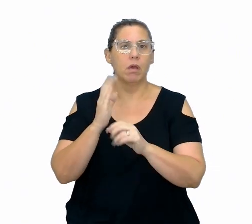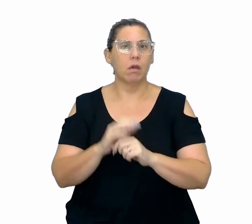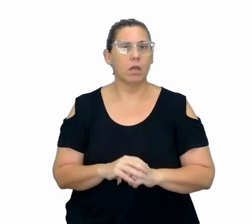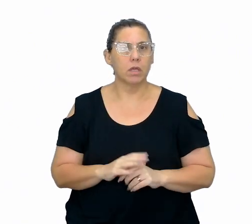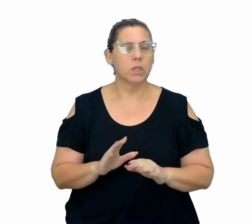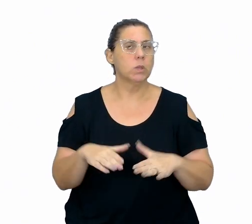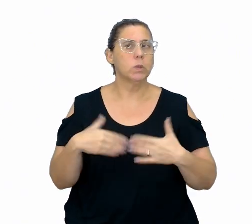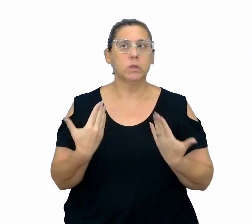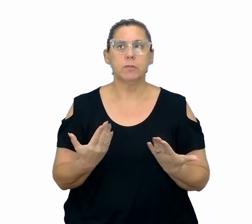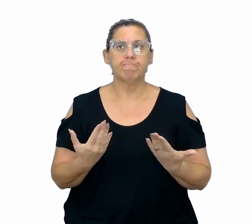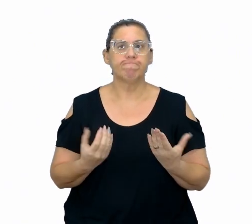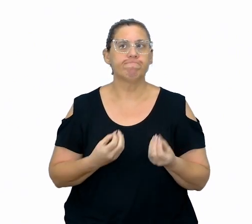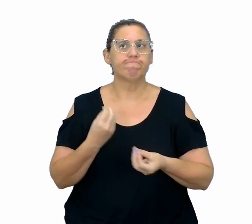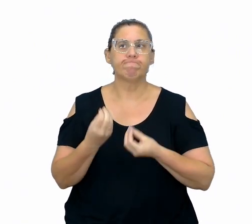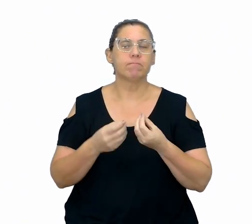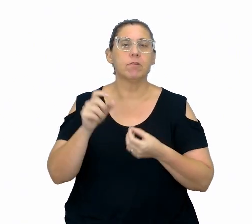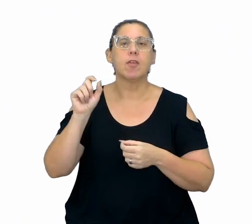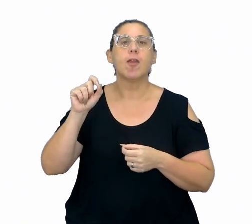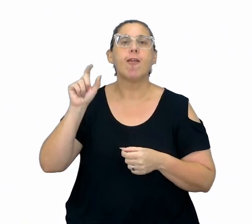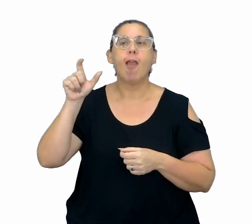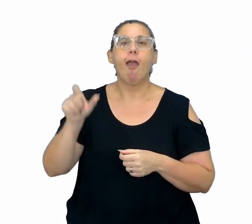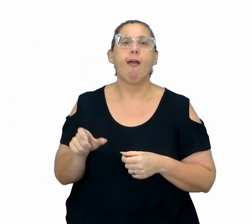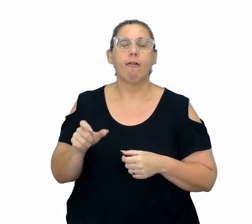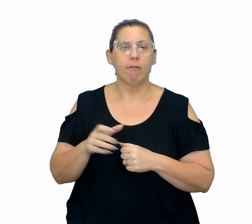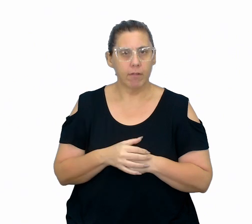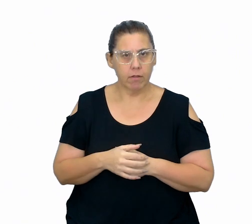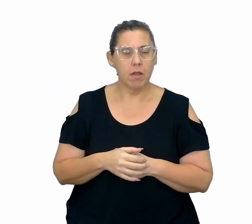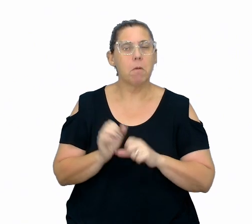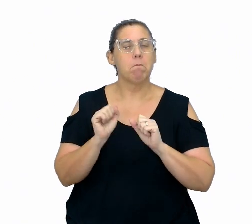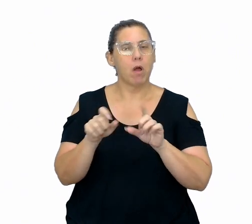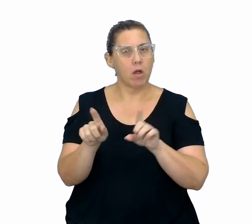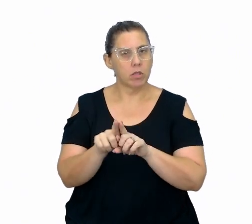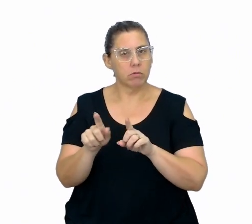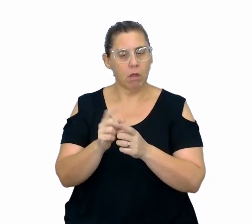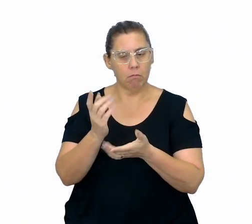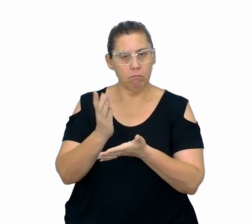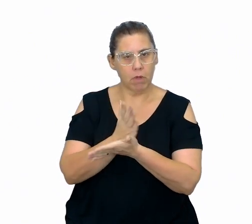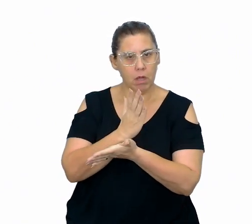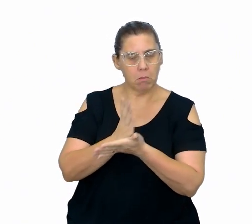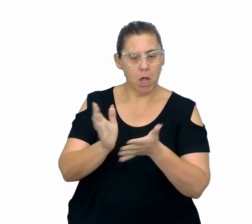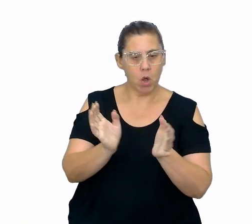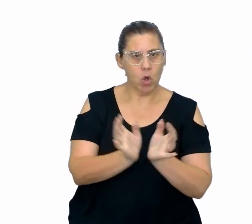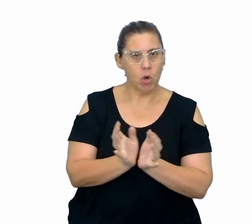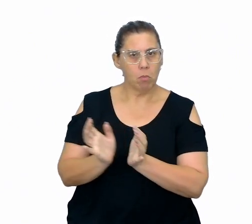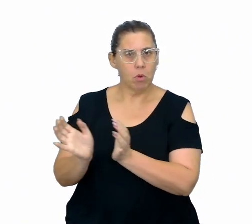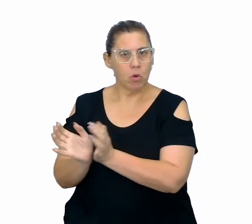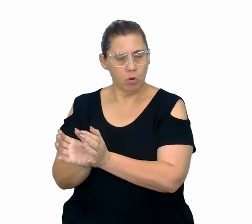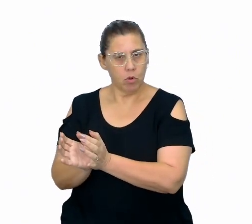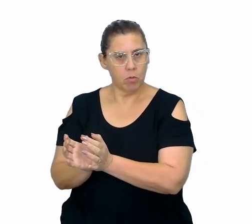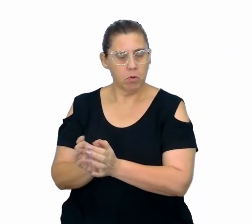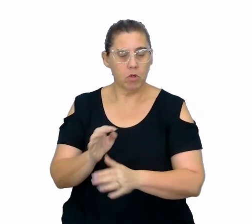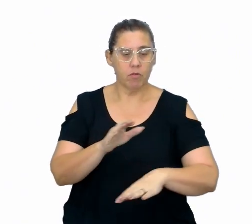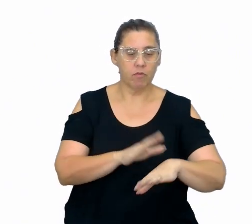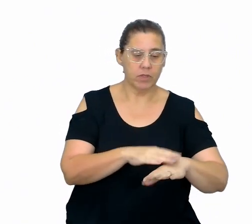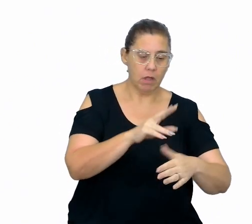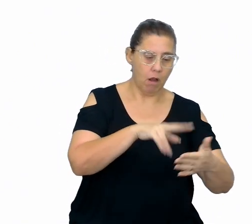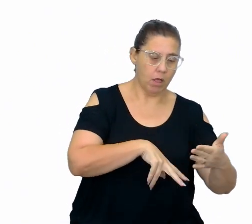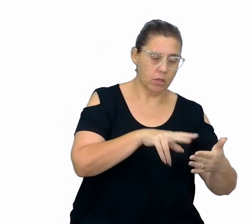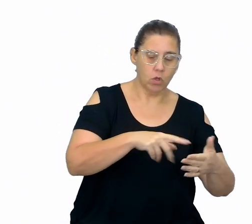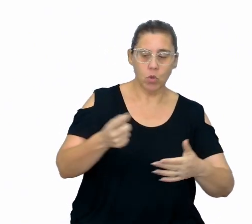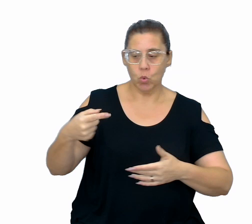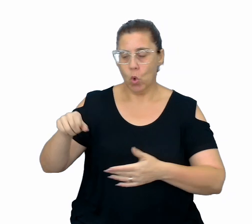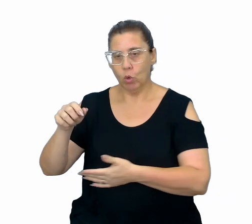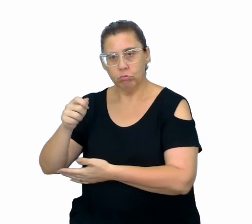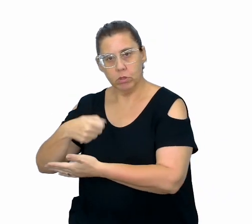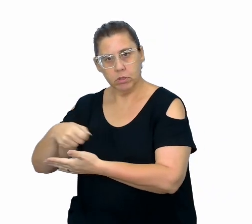de quem está falando. Você pode optar também por dividir o grupo de estudantes entre os que farão a leitura e os